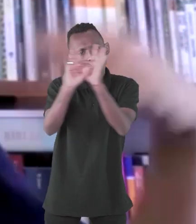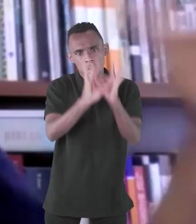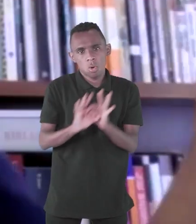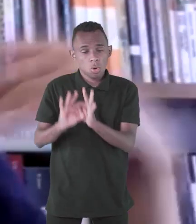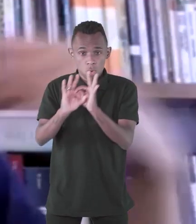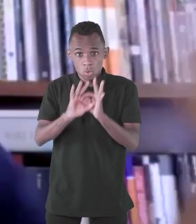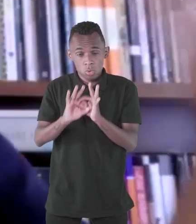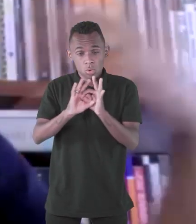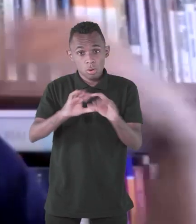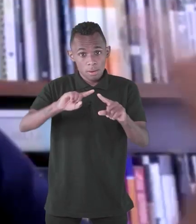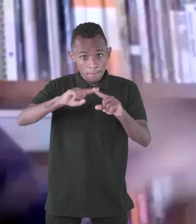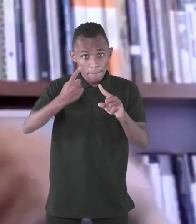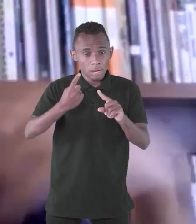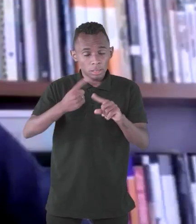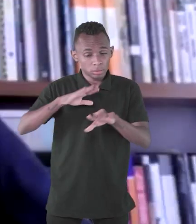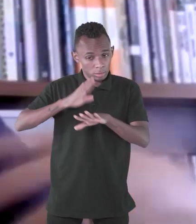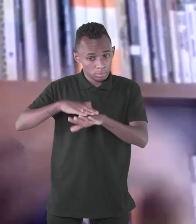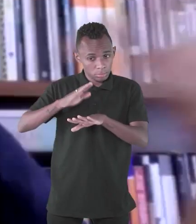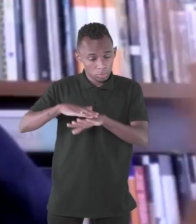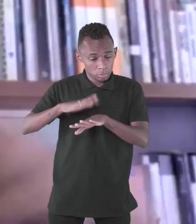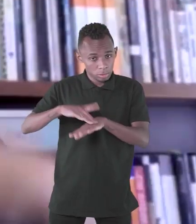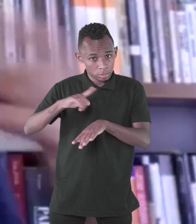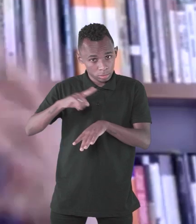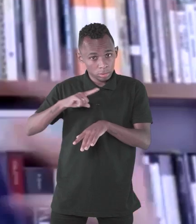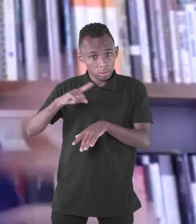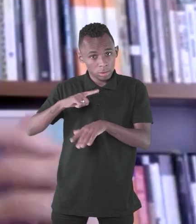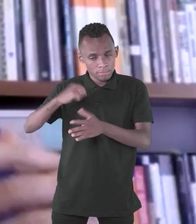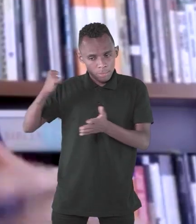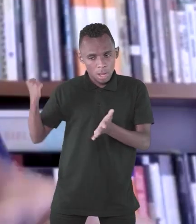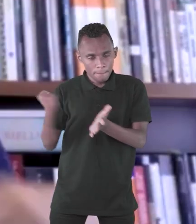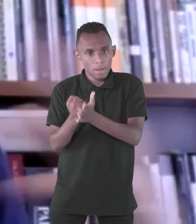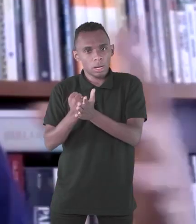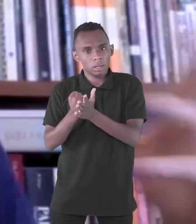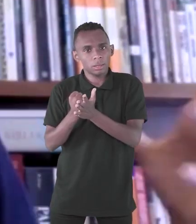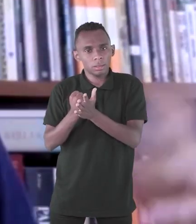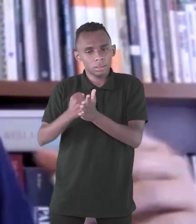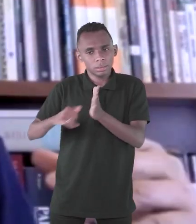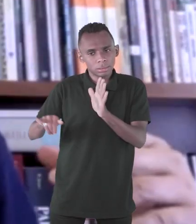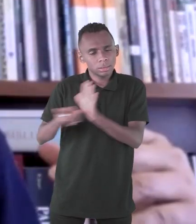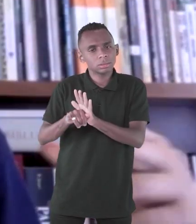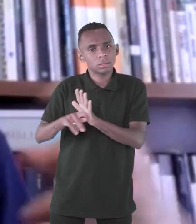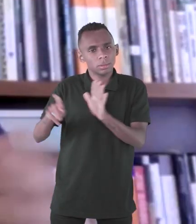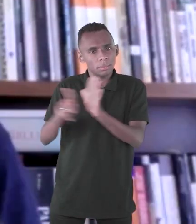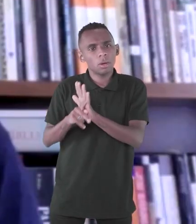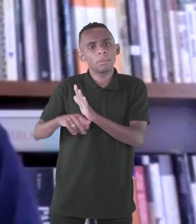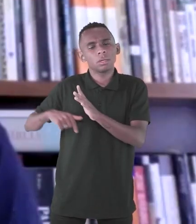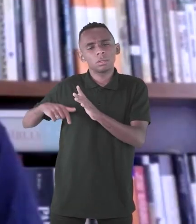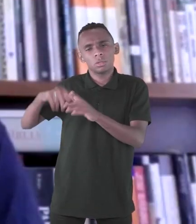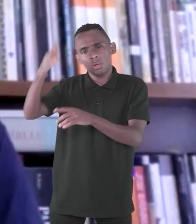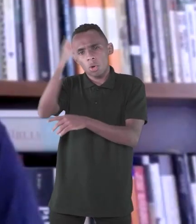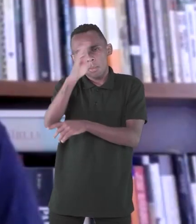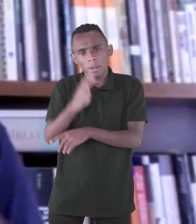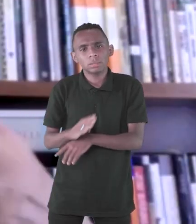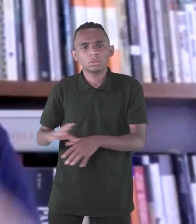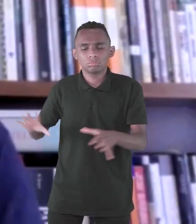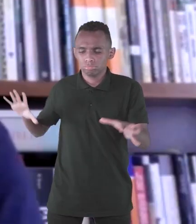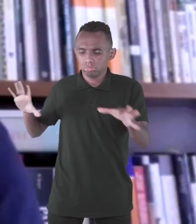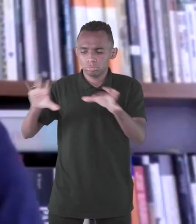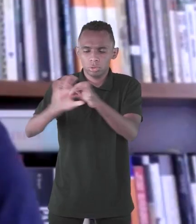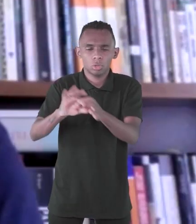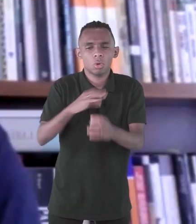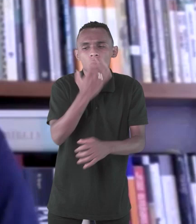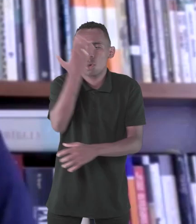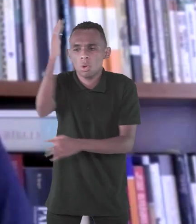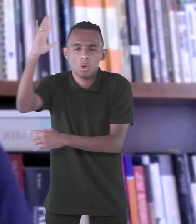mas trazendo as influências e as referências de um Brasil mais